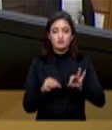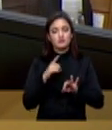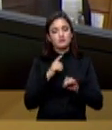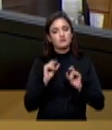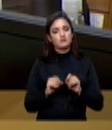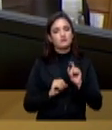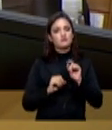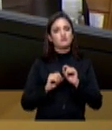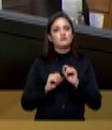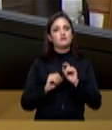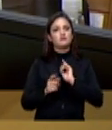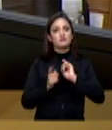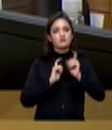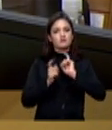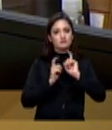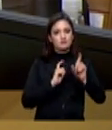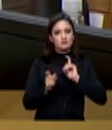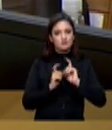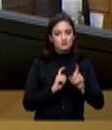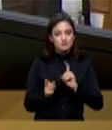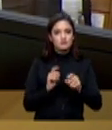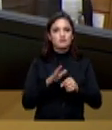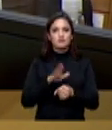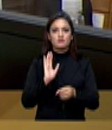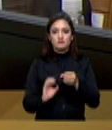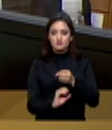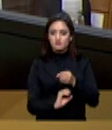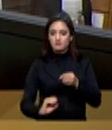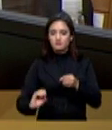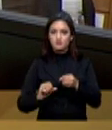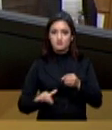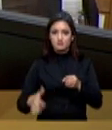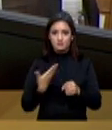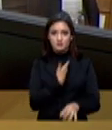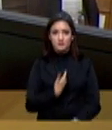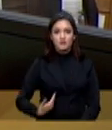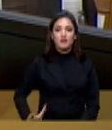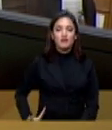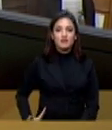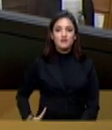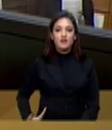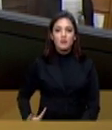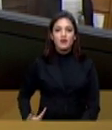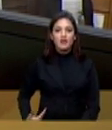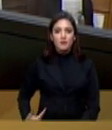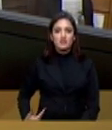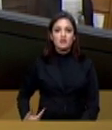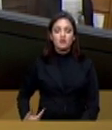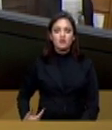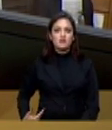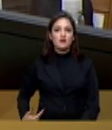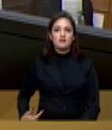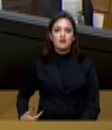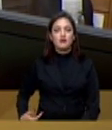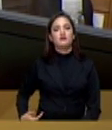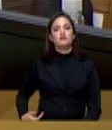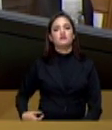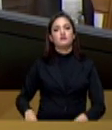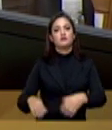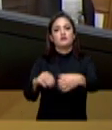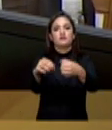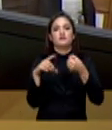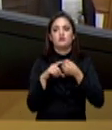instrumento de gestão associada do saneamento puro a incondicionalidade portanto do artigo 7º